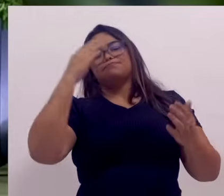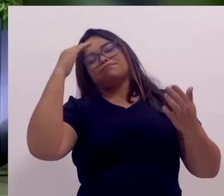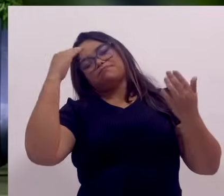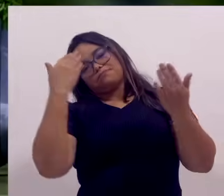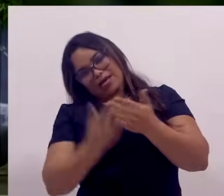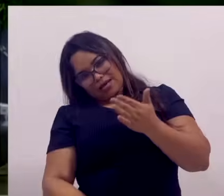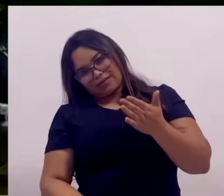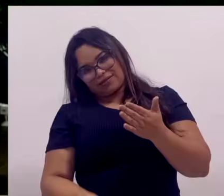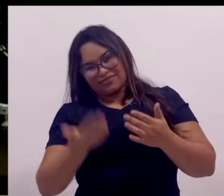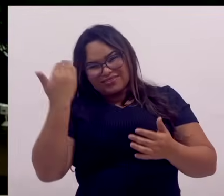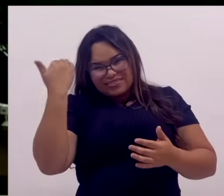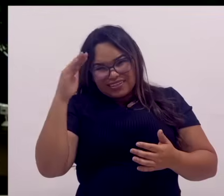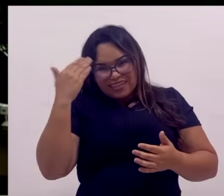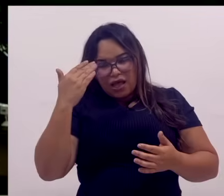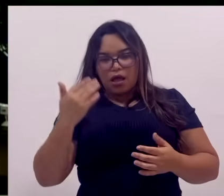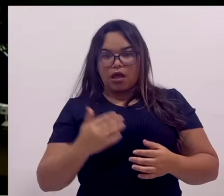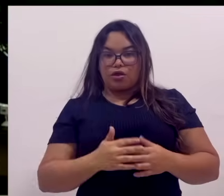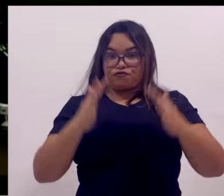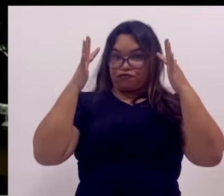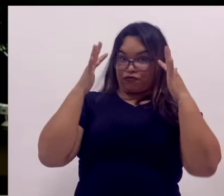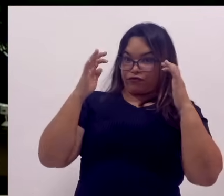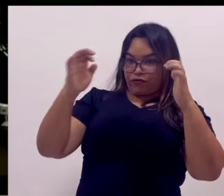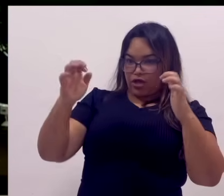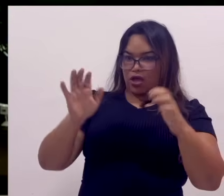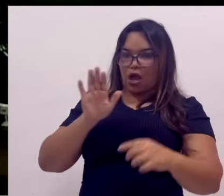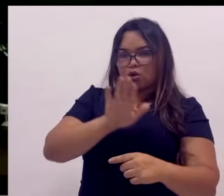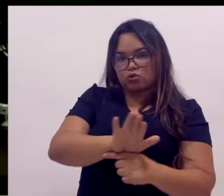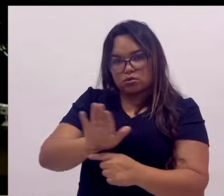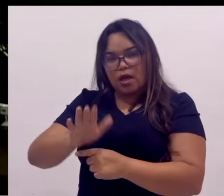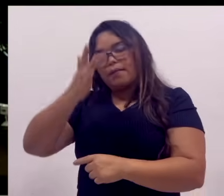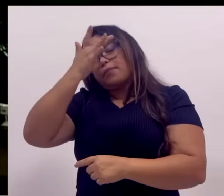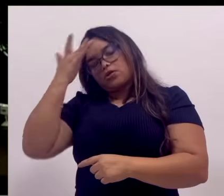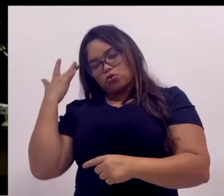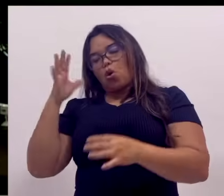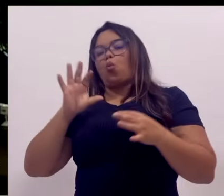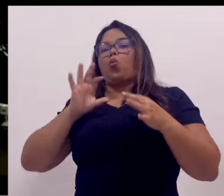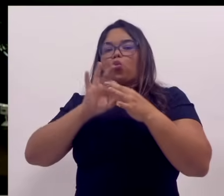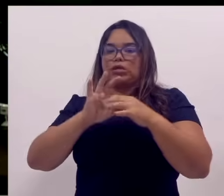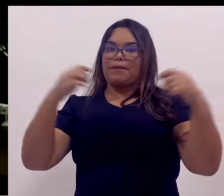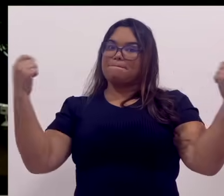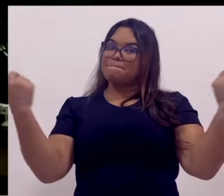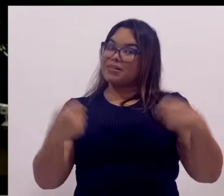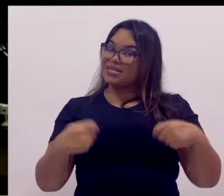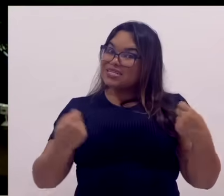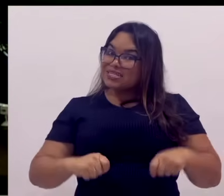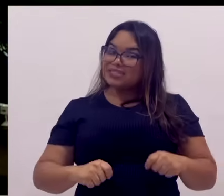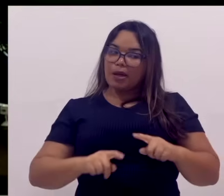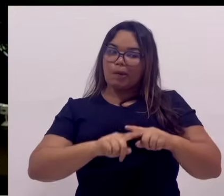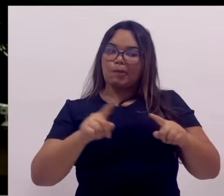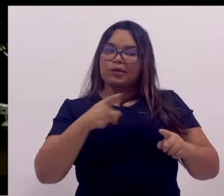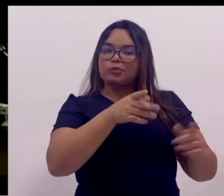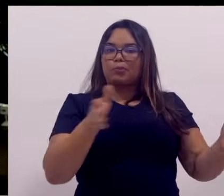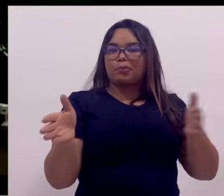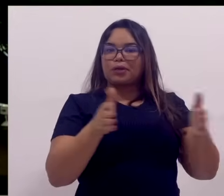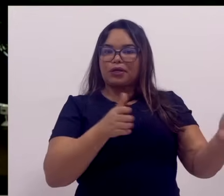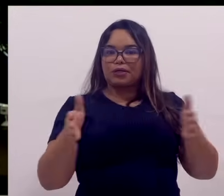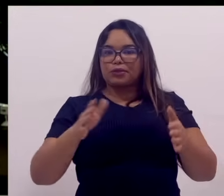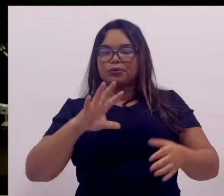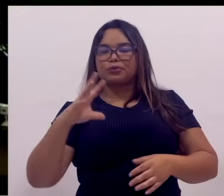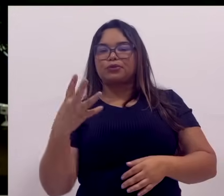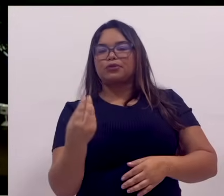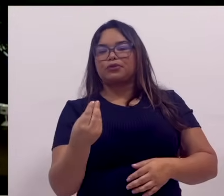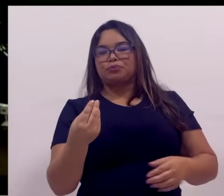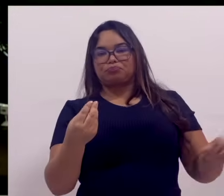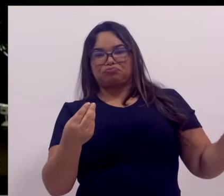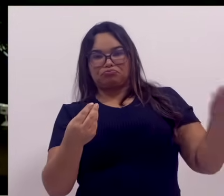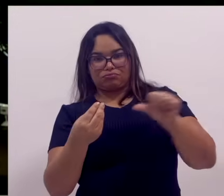então a fé também está morta. Entendem? De modo que havia aqui uma igreja que havia transferido a ênfase da fé para as obras.